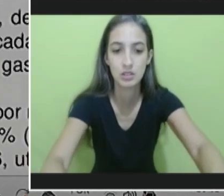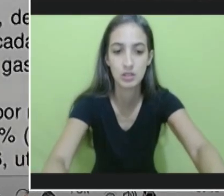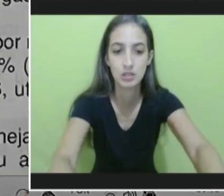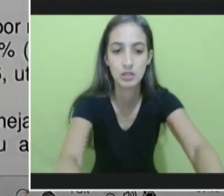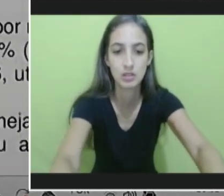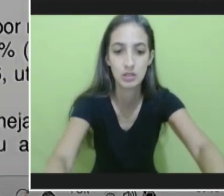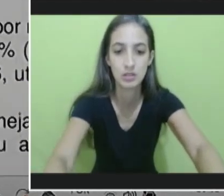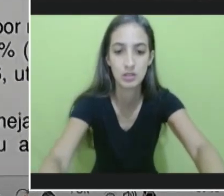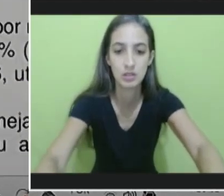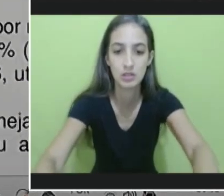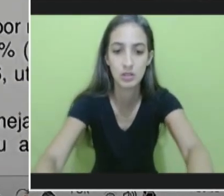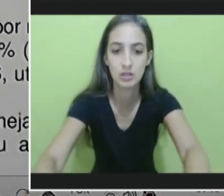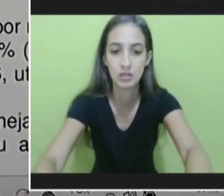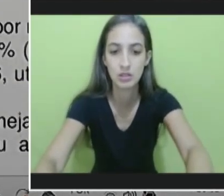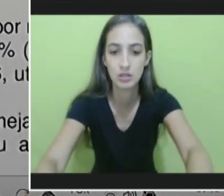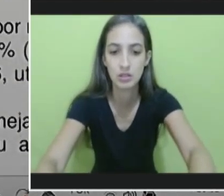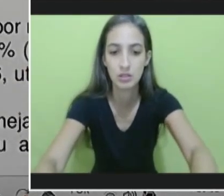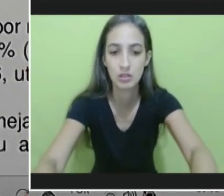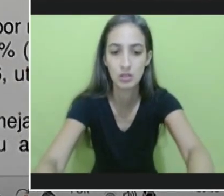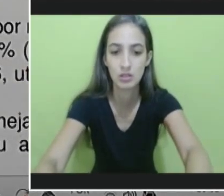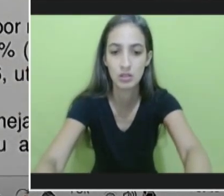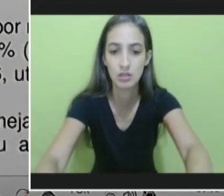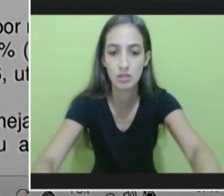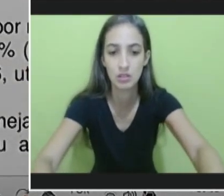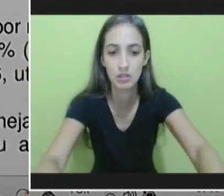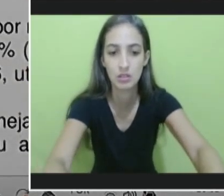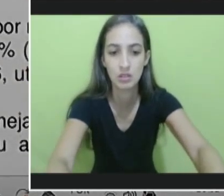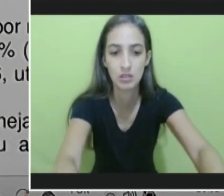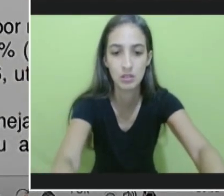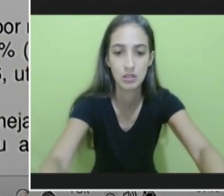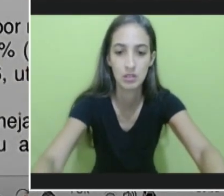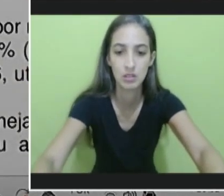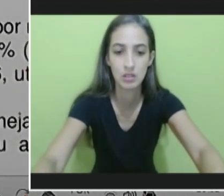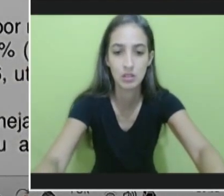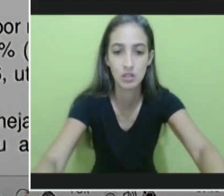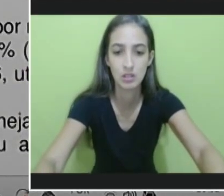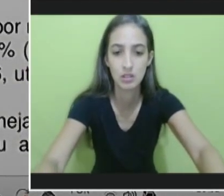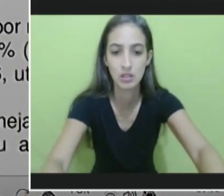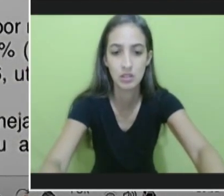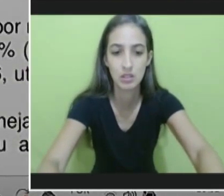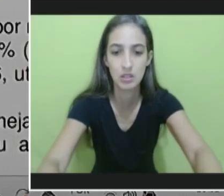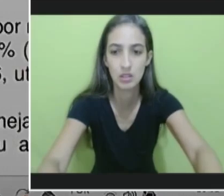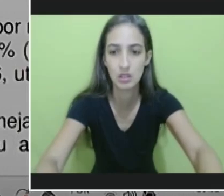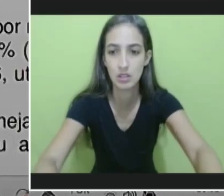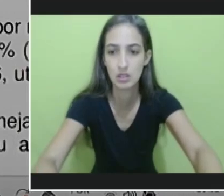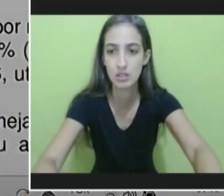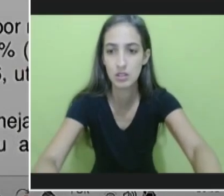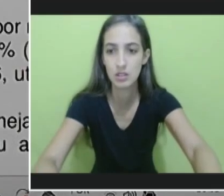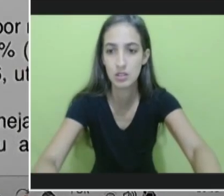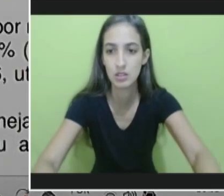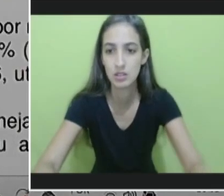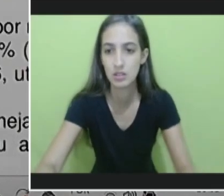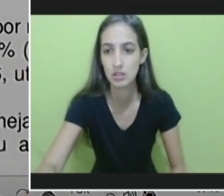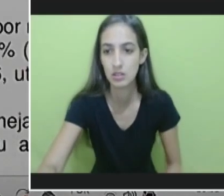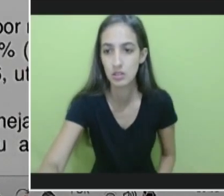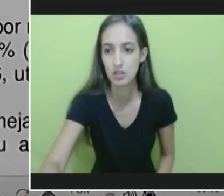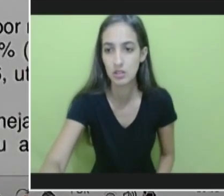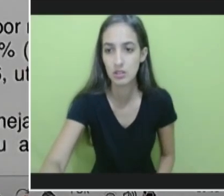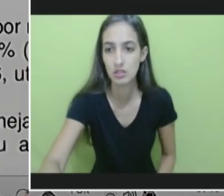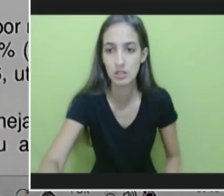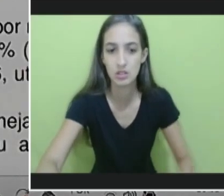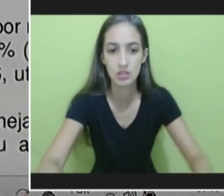de créditos adicionais, suplementares ou especiais. Artigo 39. A execução do orçamento da despesa